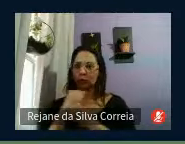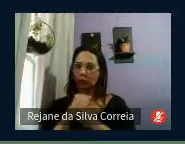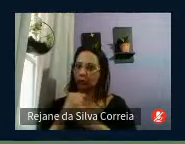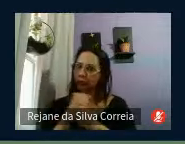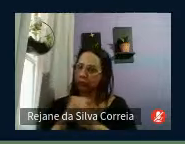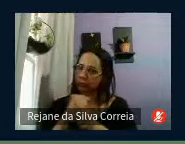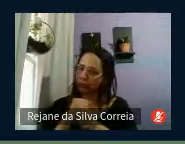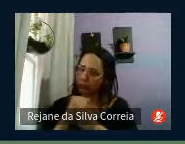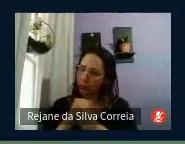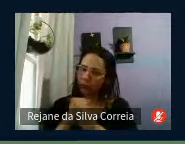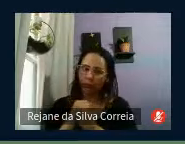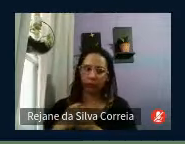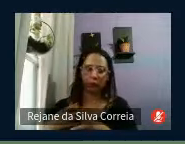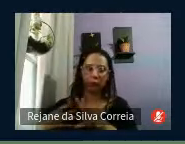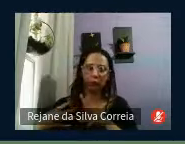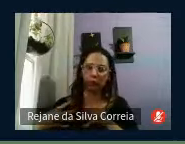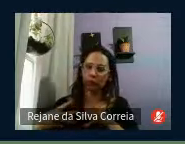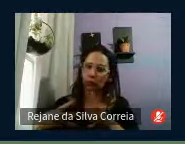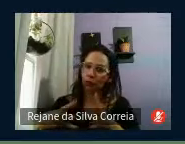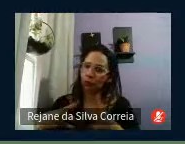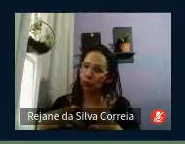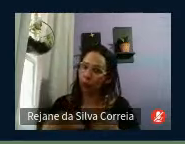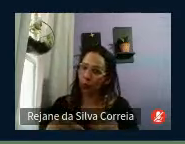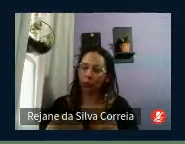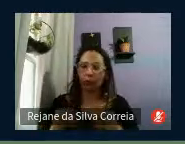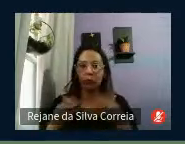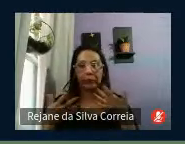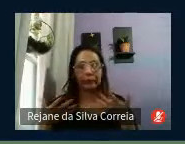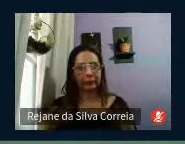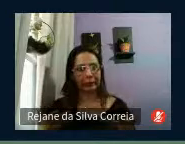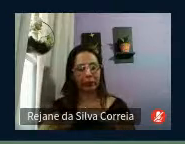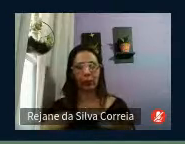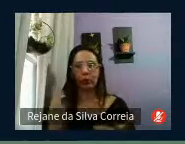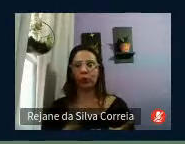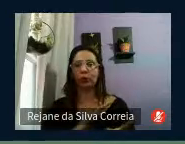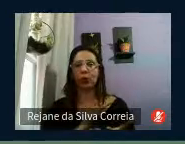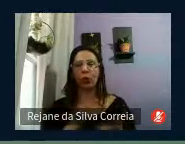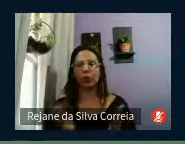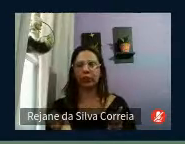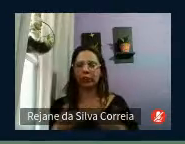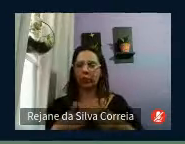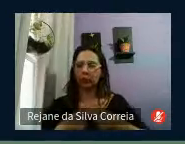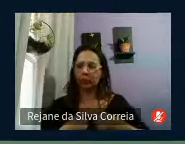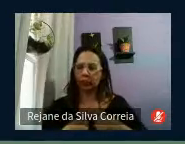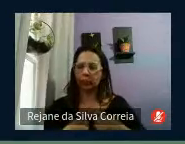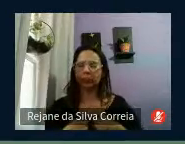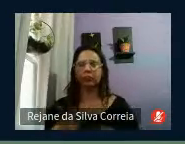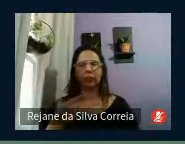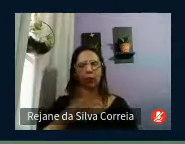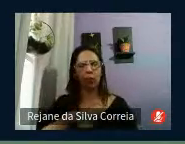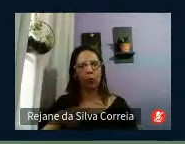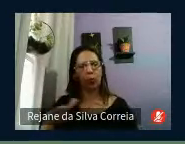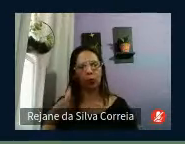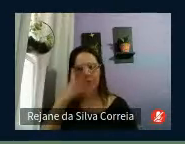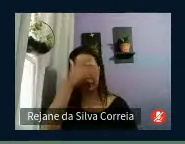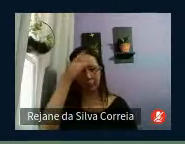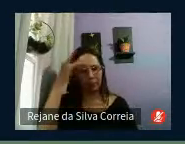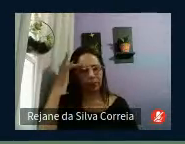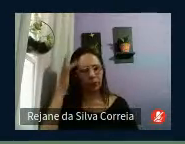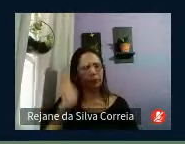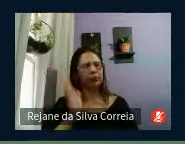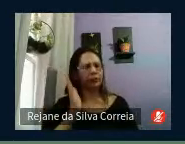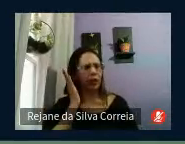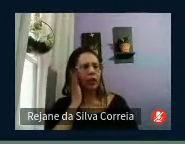que toda a humanidade vive hoje. Então, a maioria de nós autistas e outros variantes também sabemos muito bem como